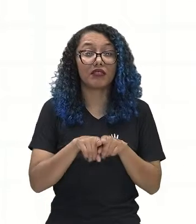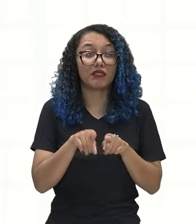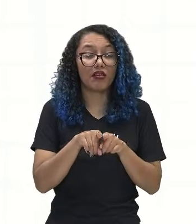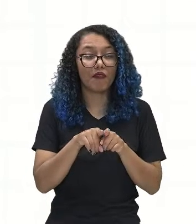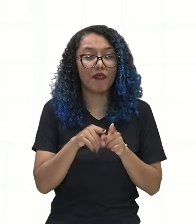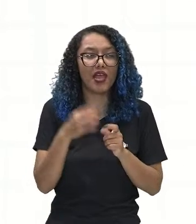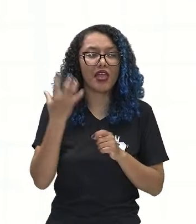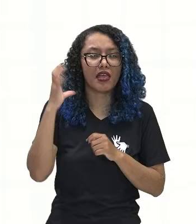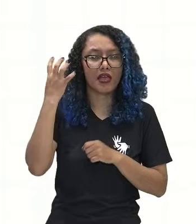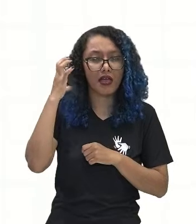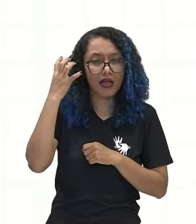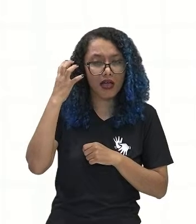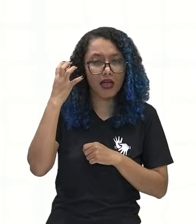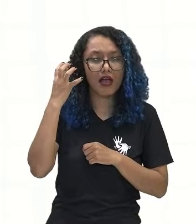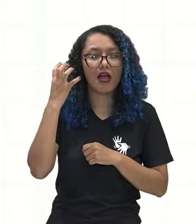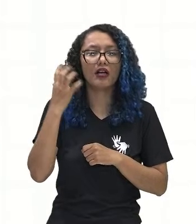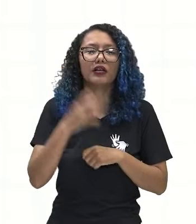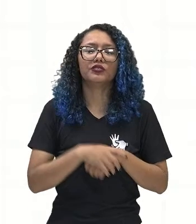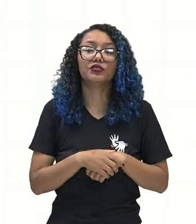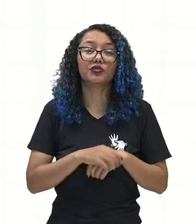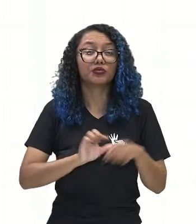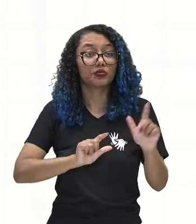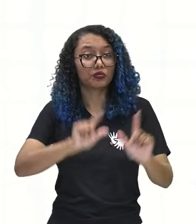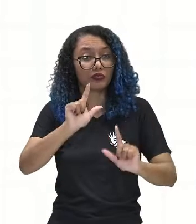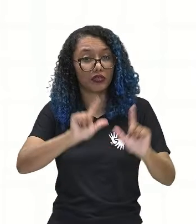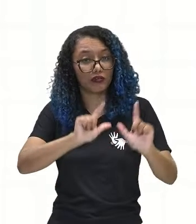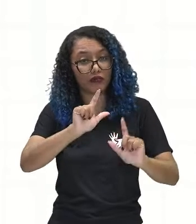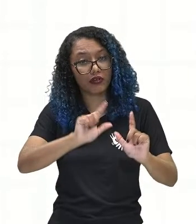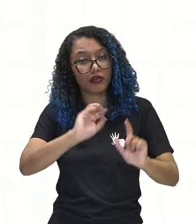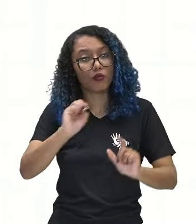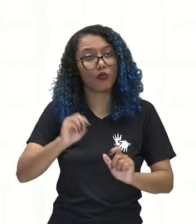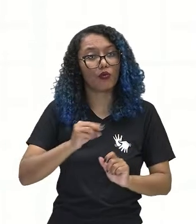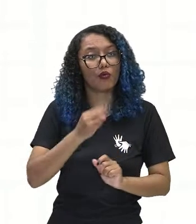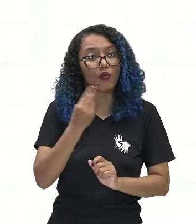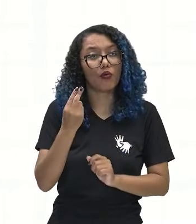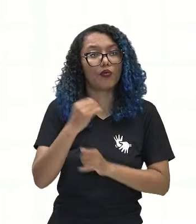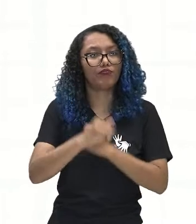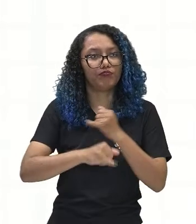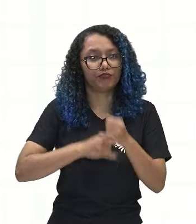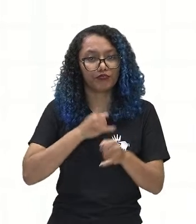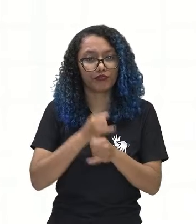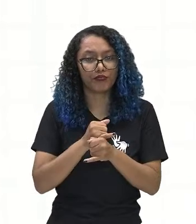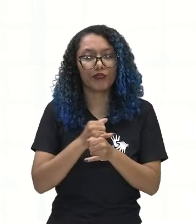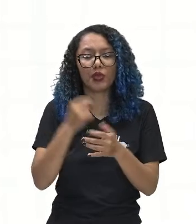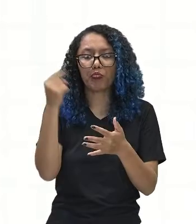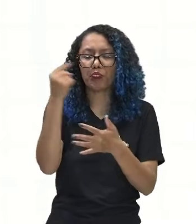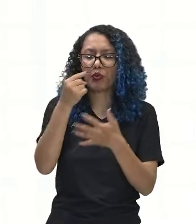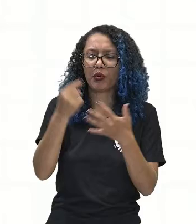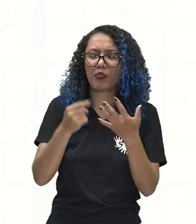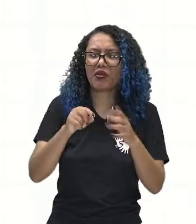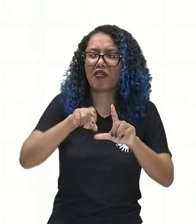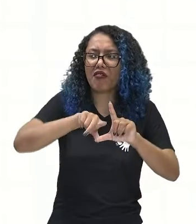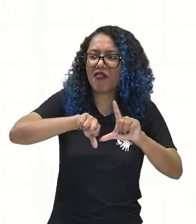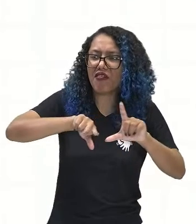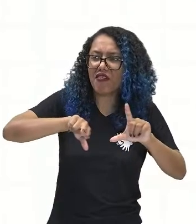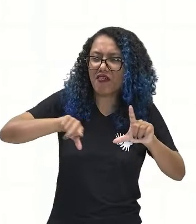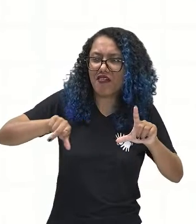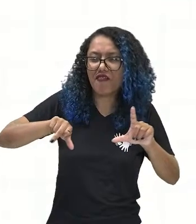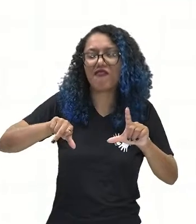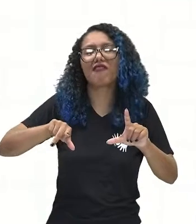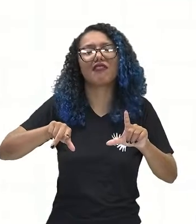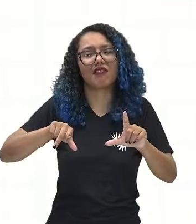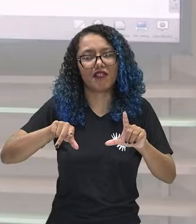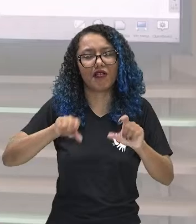dar pelo rádio, pela TV ou pela internet. Então, pelos vários meios, né, pelas várias